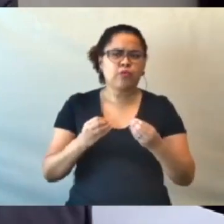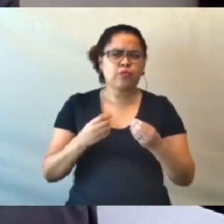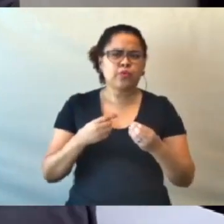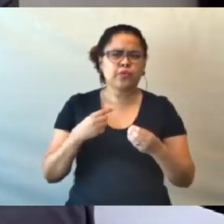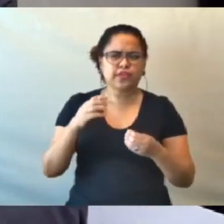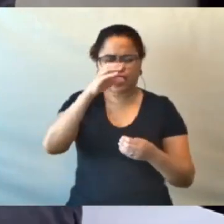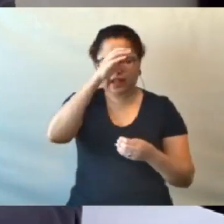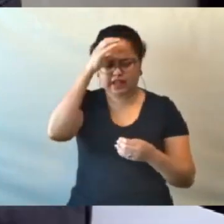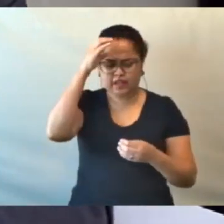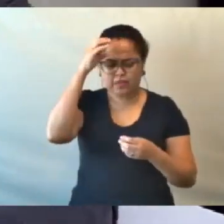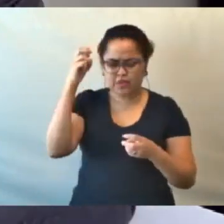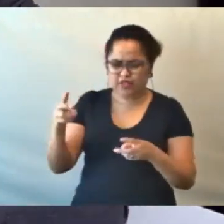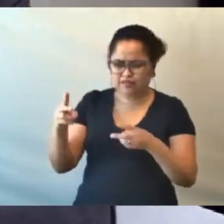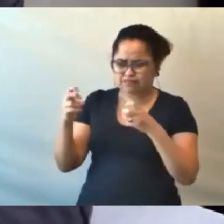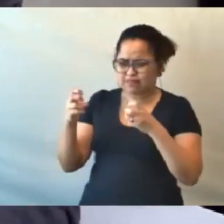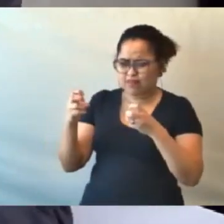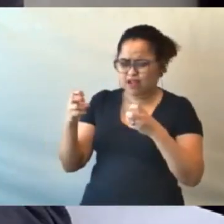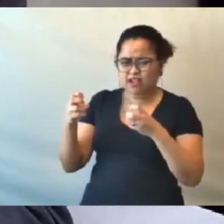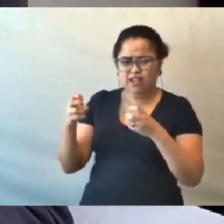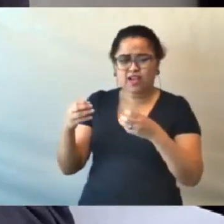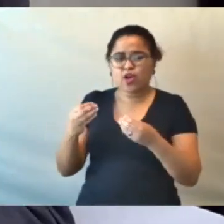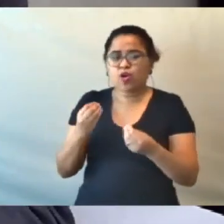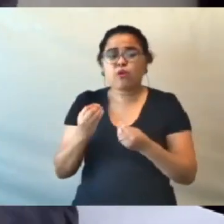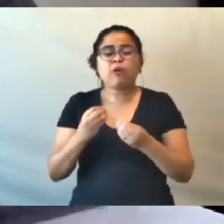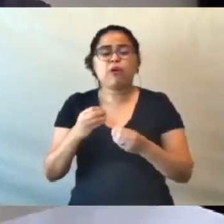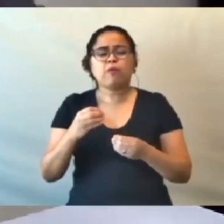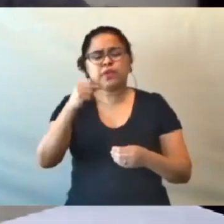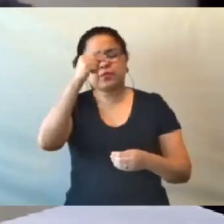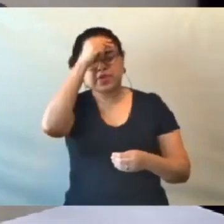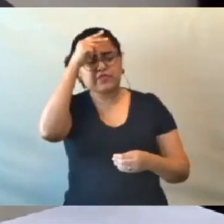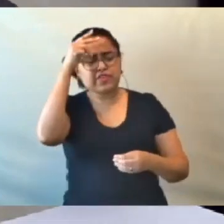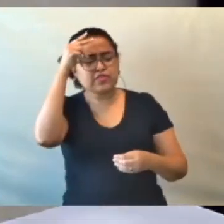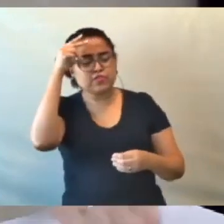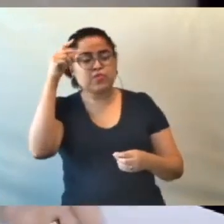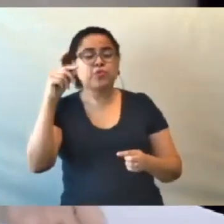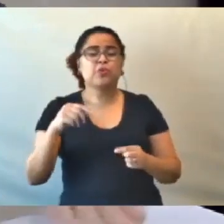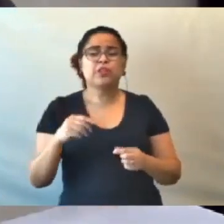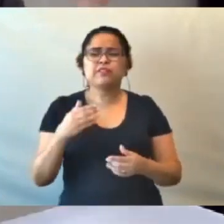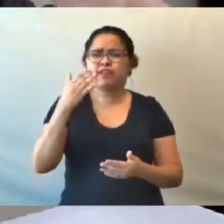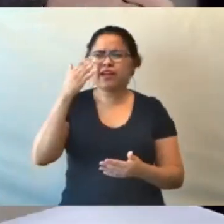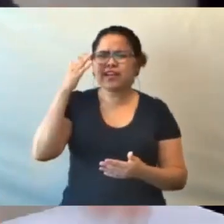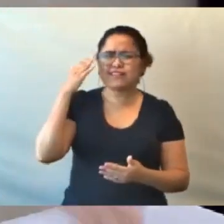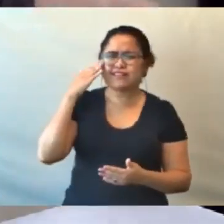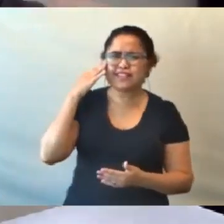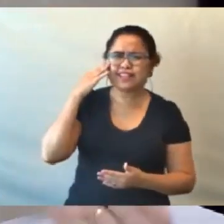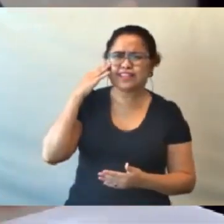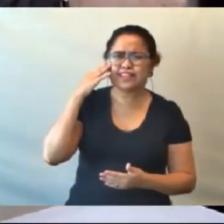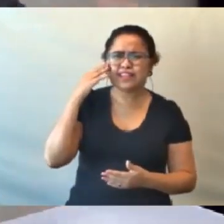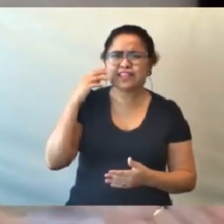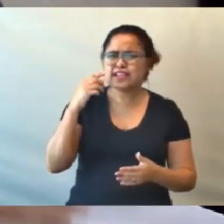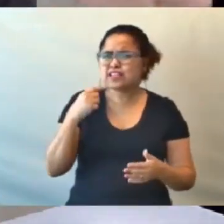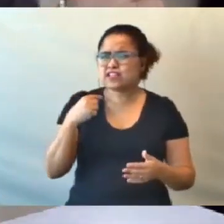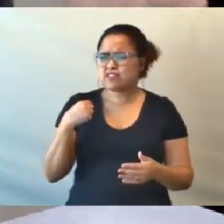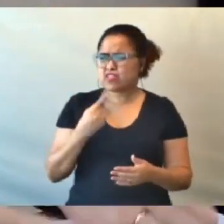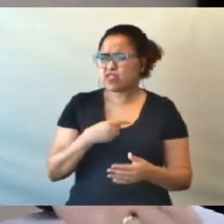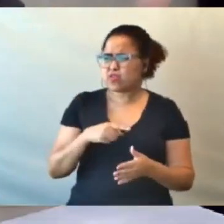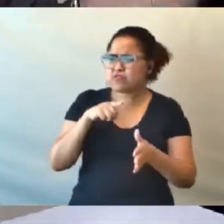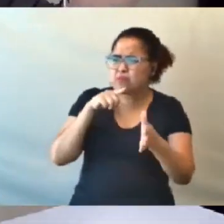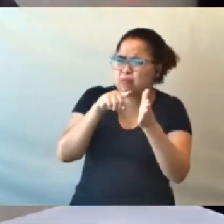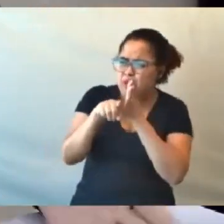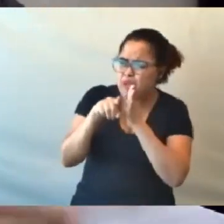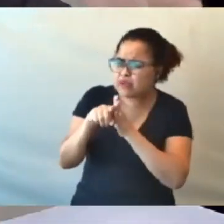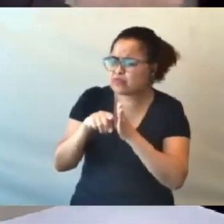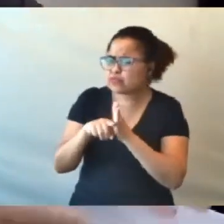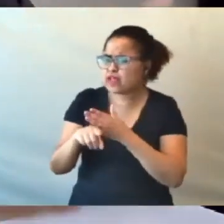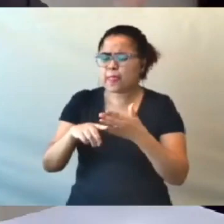pode entender que a gente não vai fazer questionamento? Como que a Prefeitura acha que a gente não vai ler e reler todos os